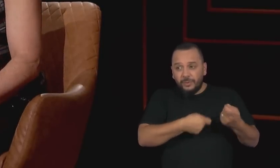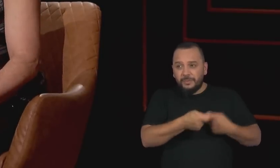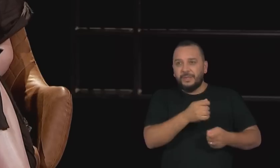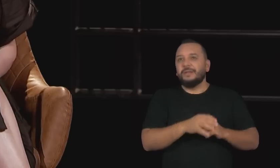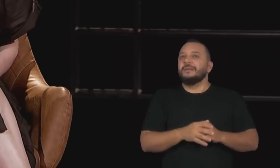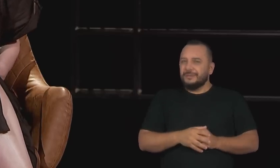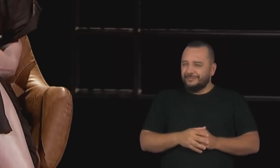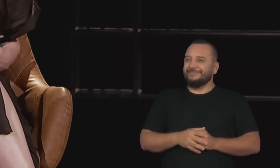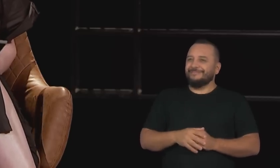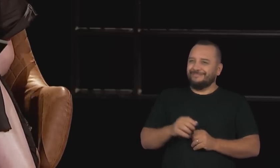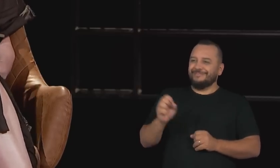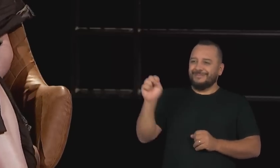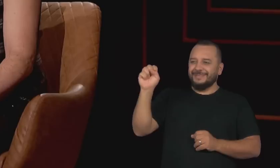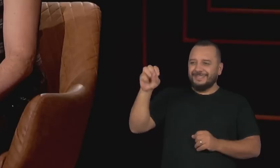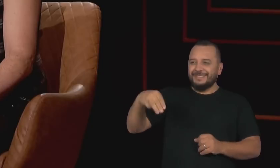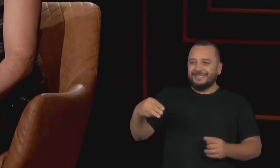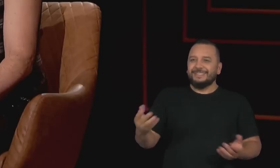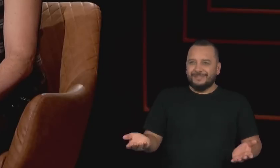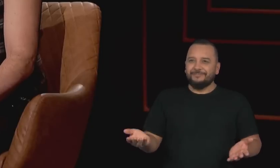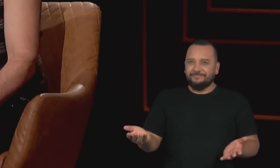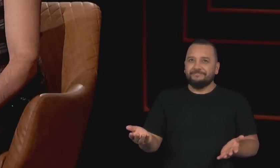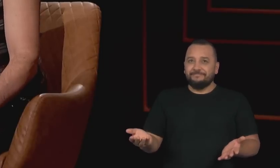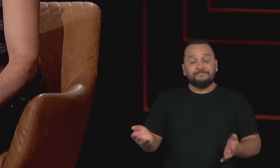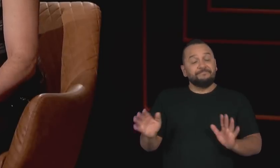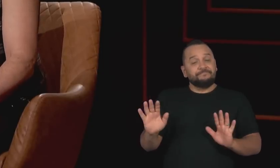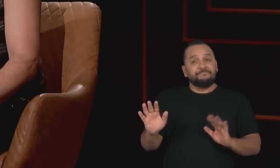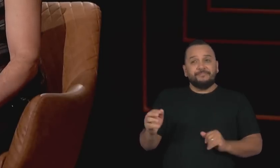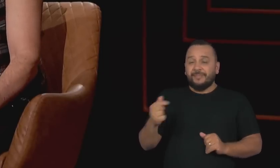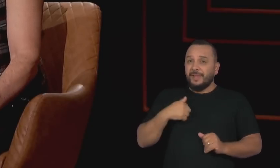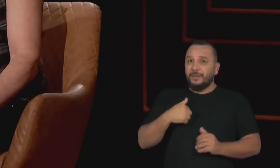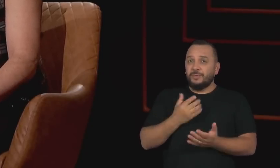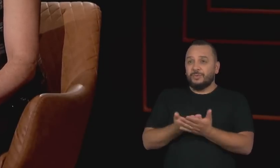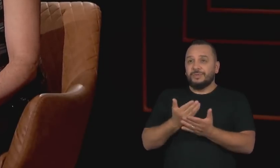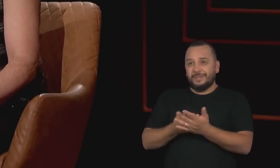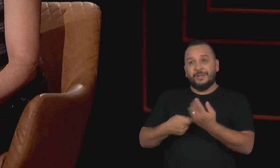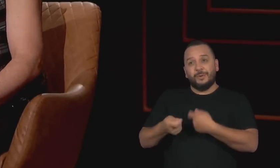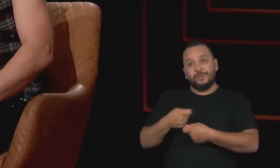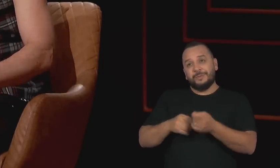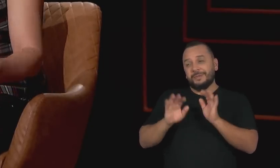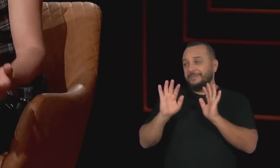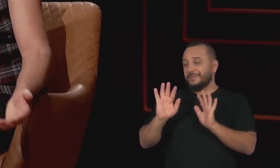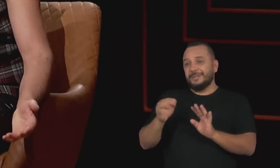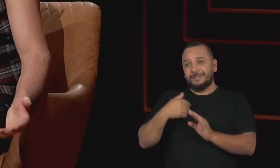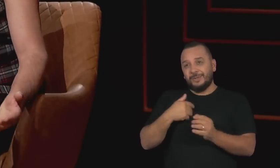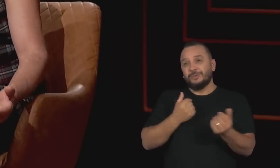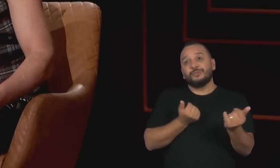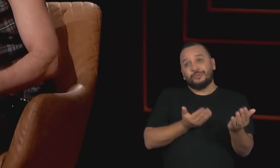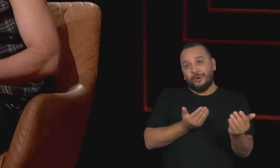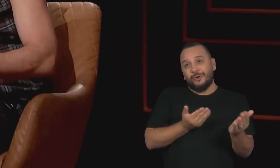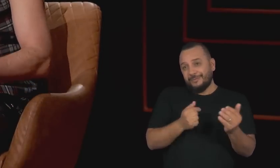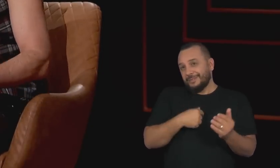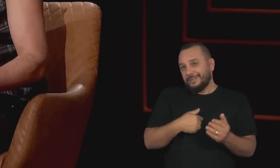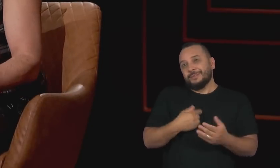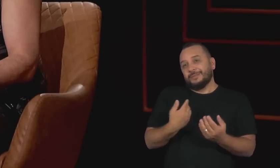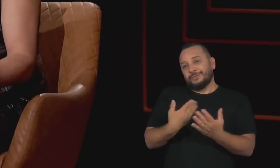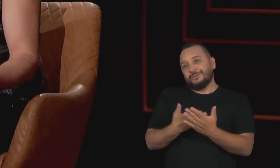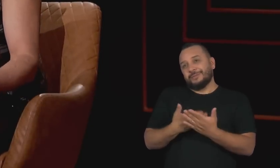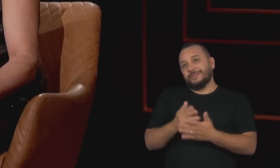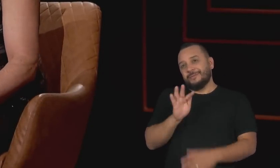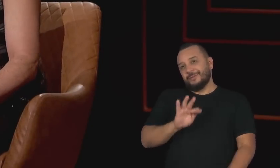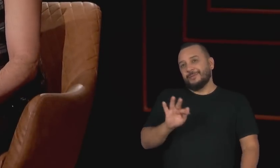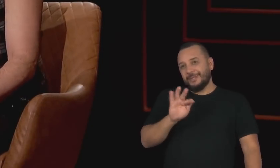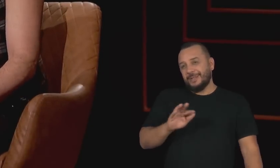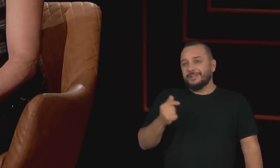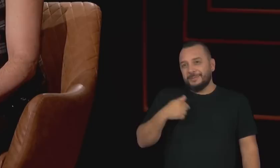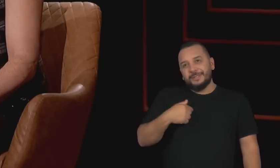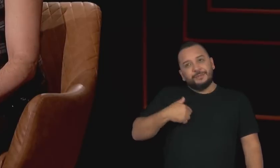nada a ver ver. comigo. Eu estava lá porque, às vezes, você é jovem, tem que fazer alguma faculdade ali e tal, mas eu não sei o que